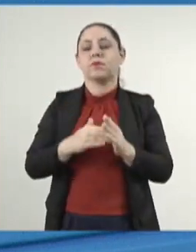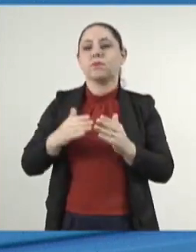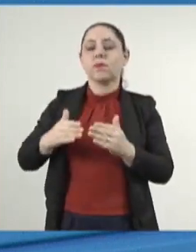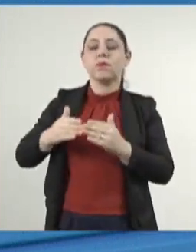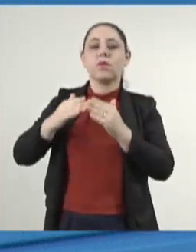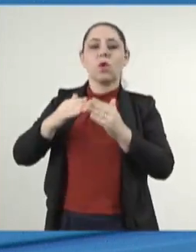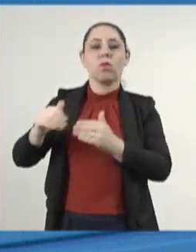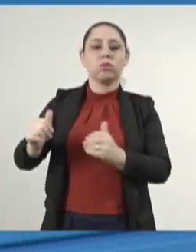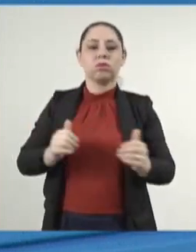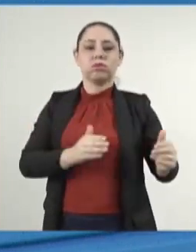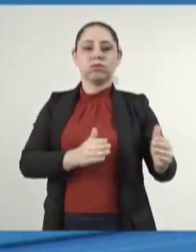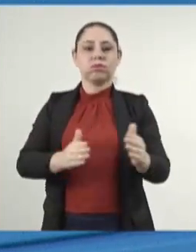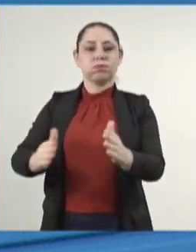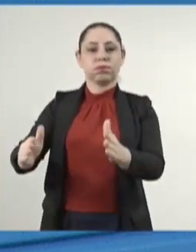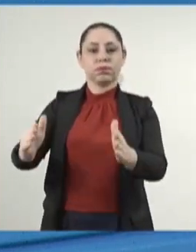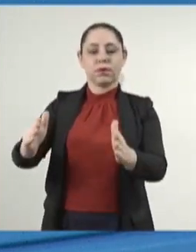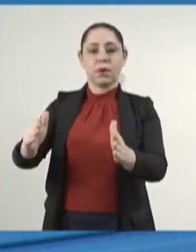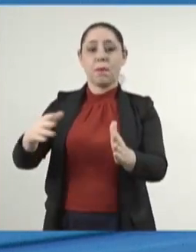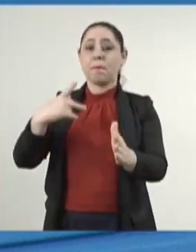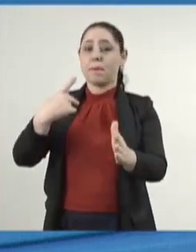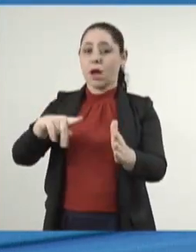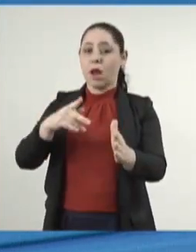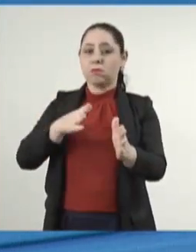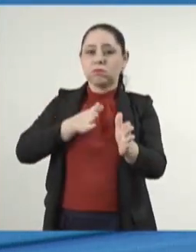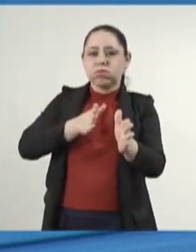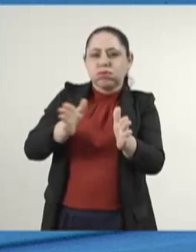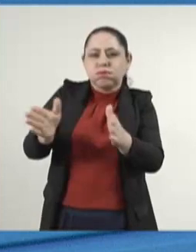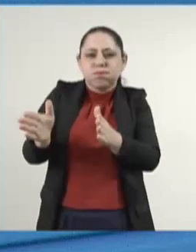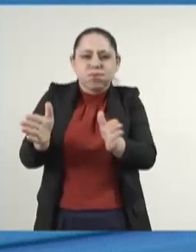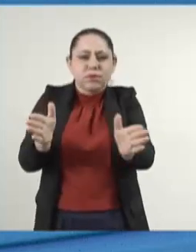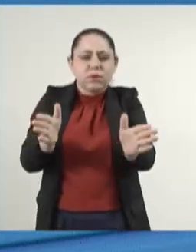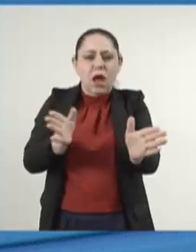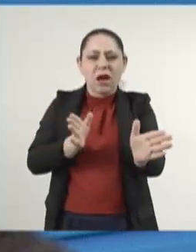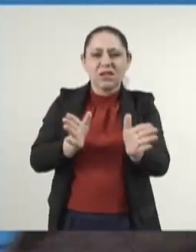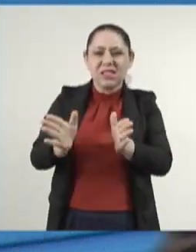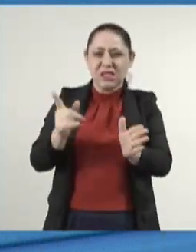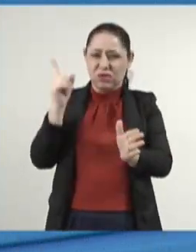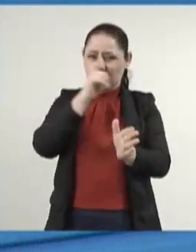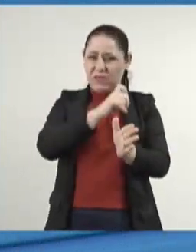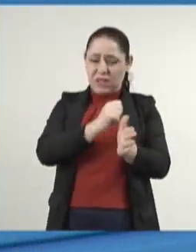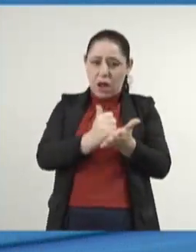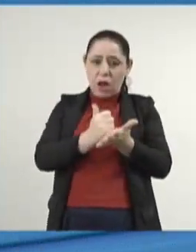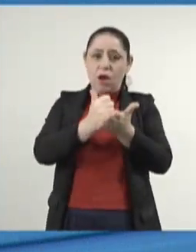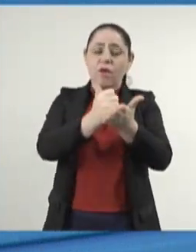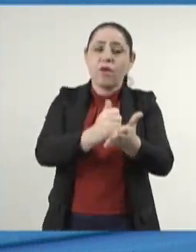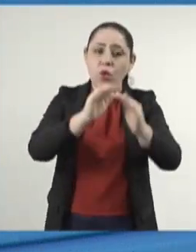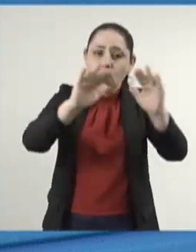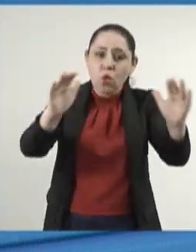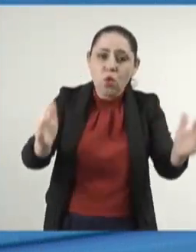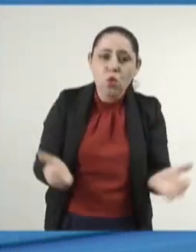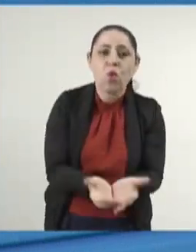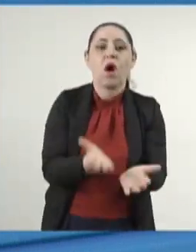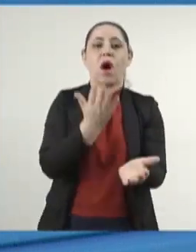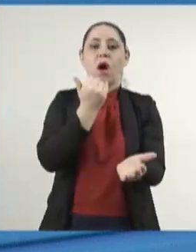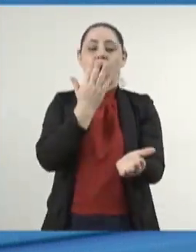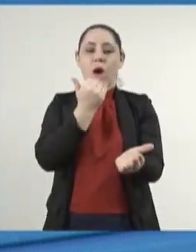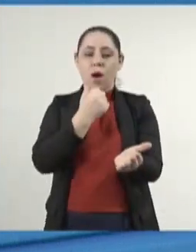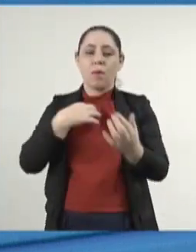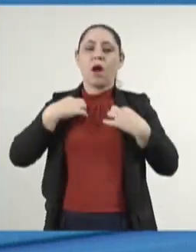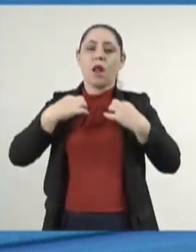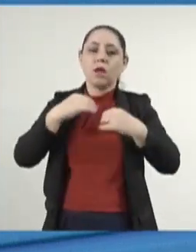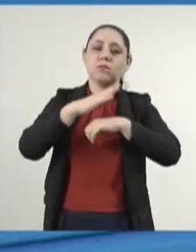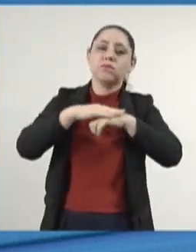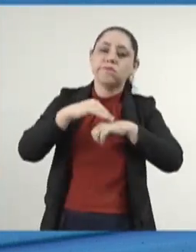Rio Paraguai até as localidades mais isoladas, levando acolhimento e alimentos não perecíveis para centenas de